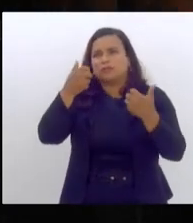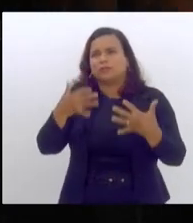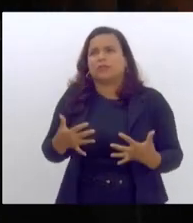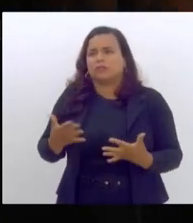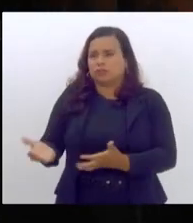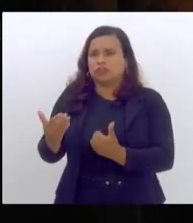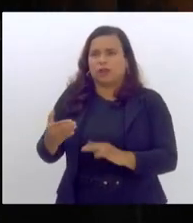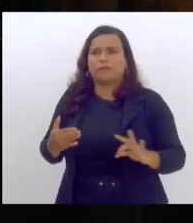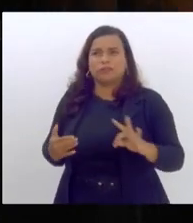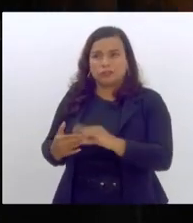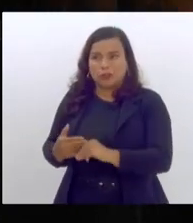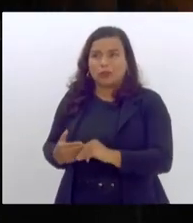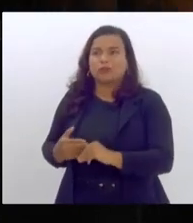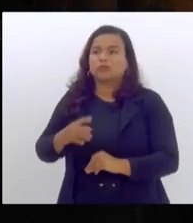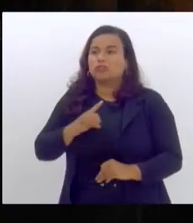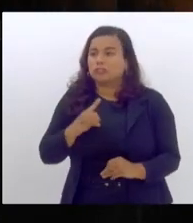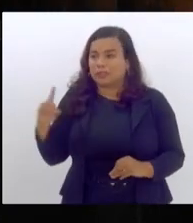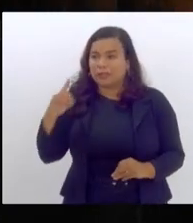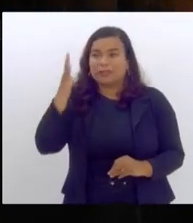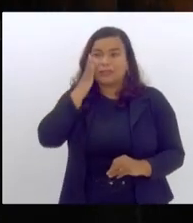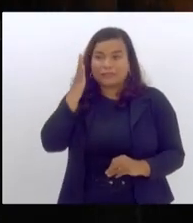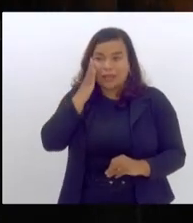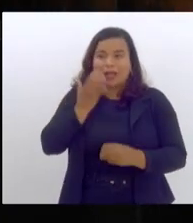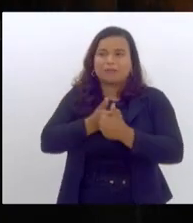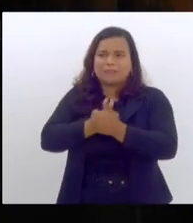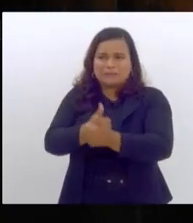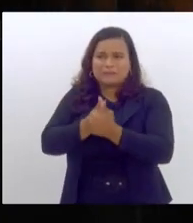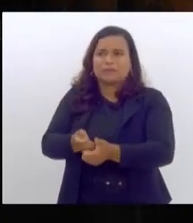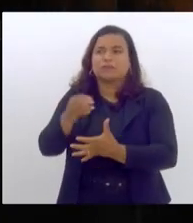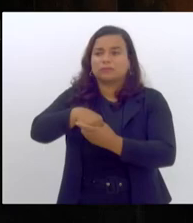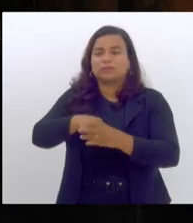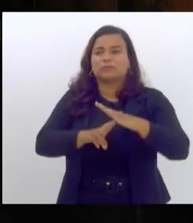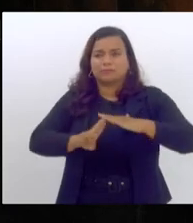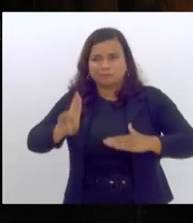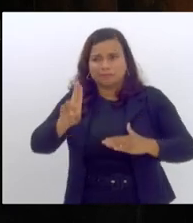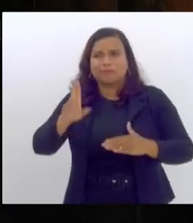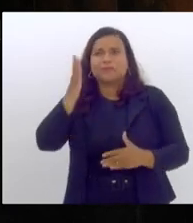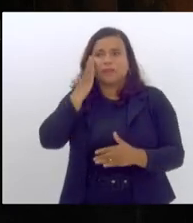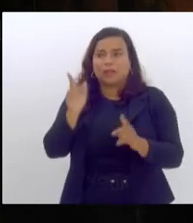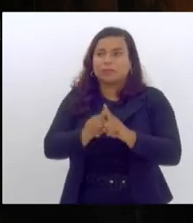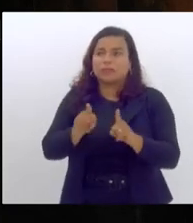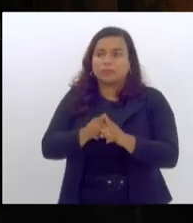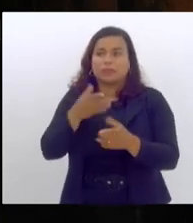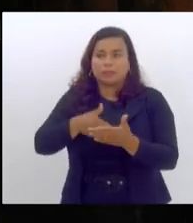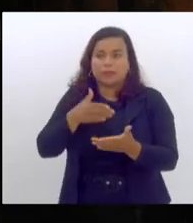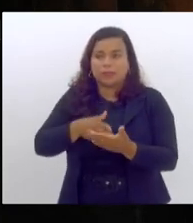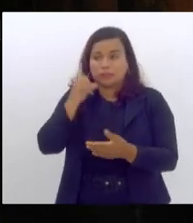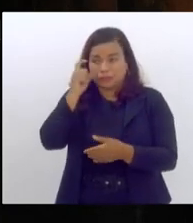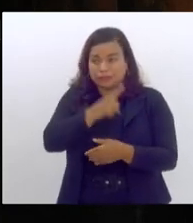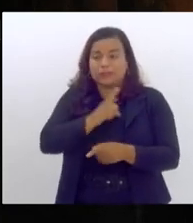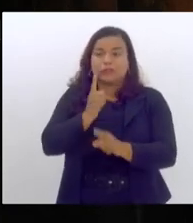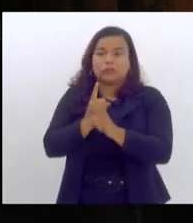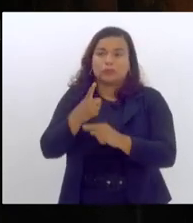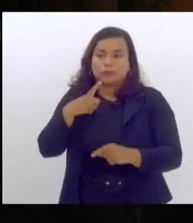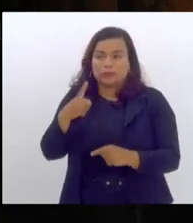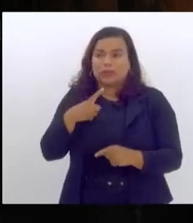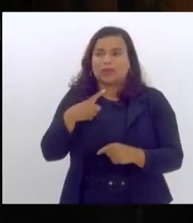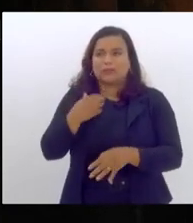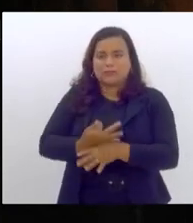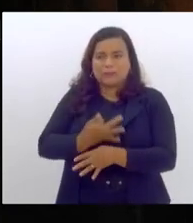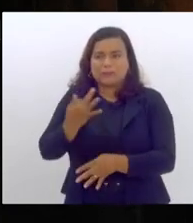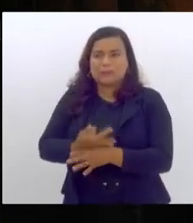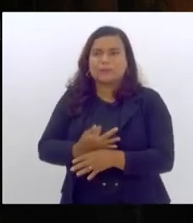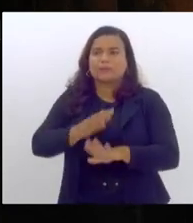que sabem que estão sendo perseguidos nas universidades, sabem muito bem a dificuldade que encontra com a resistência,